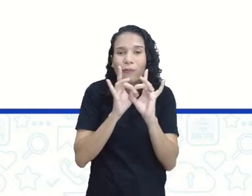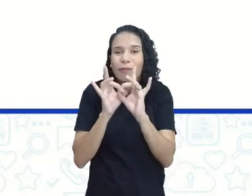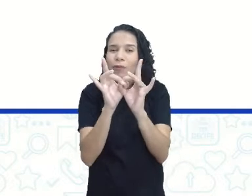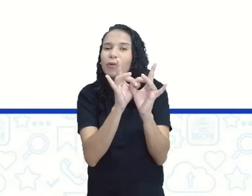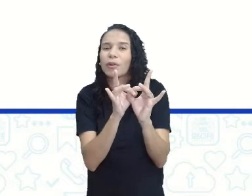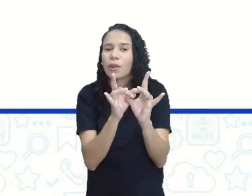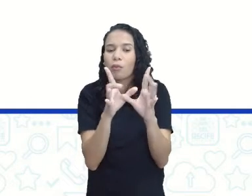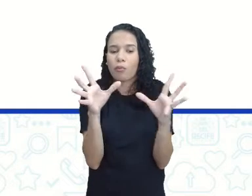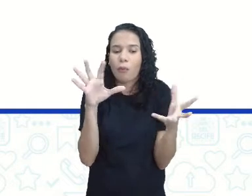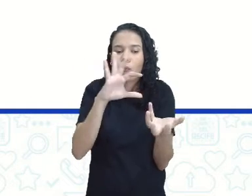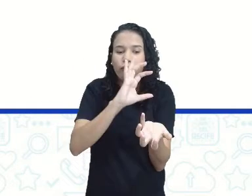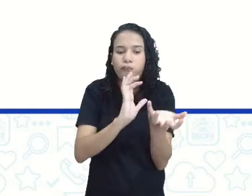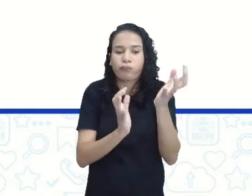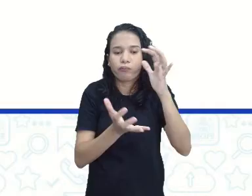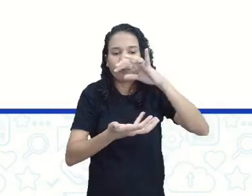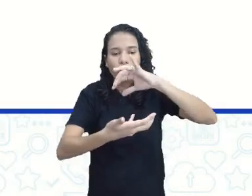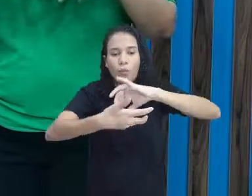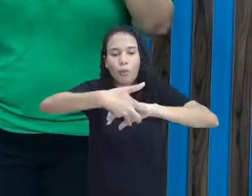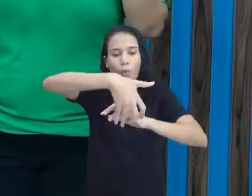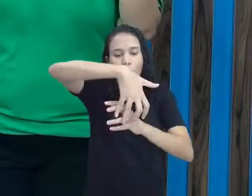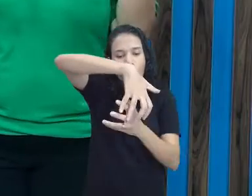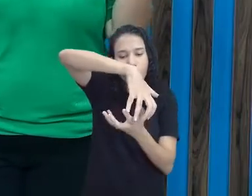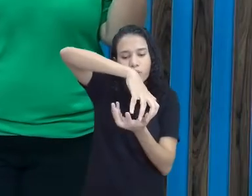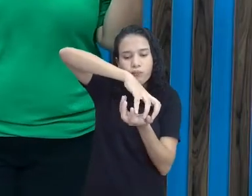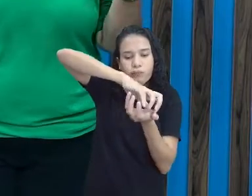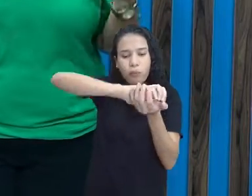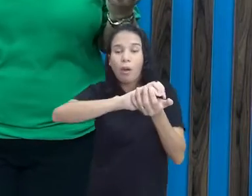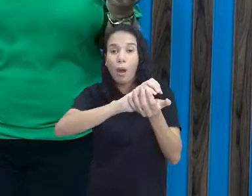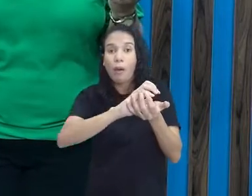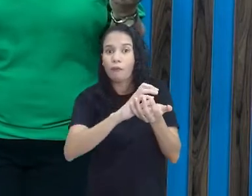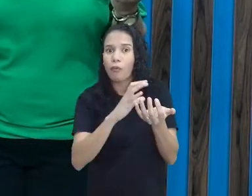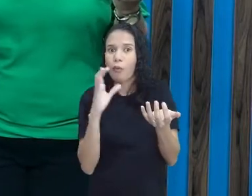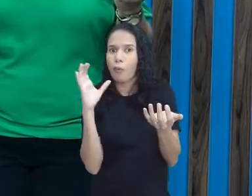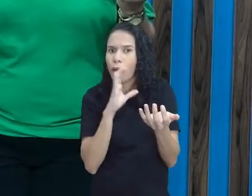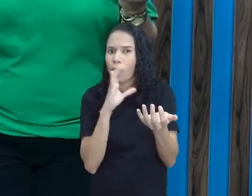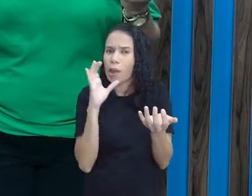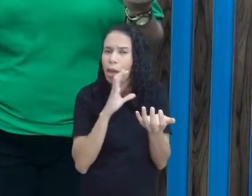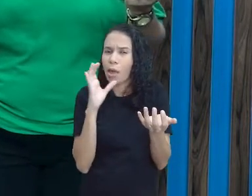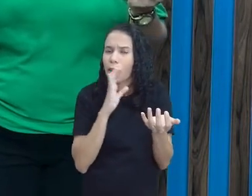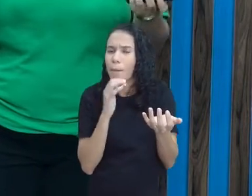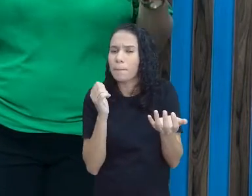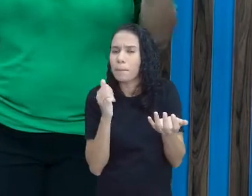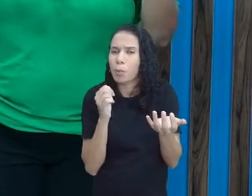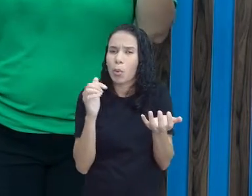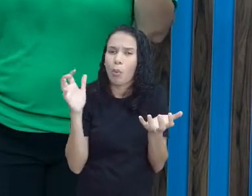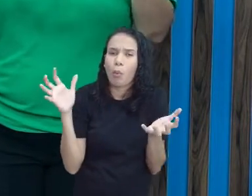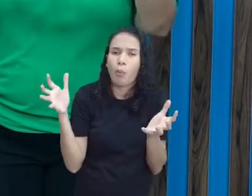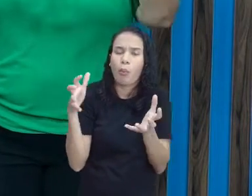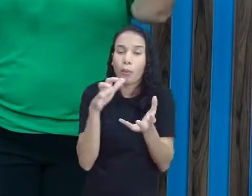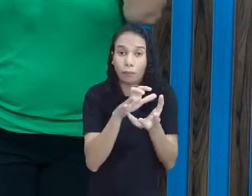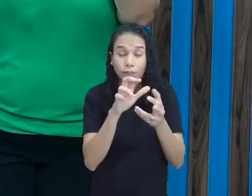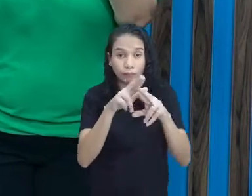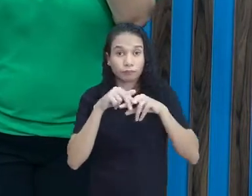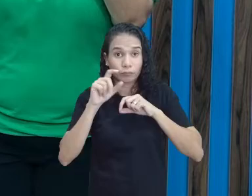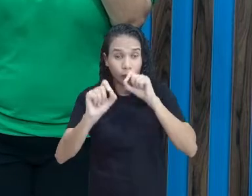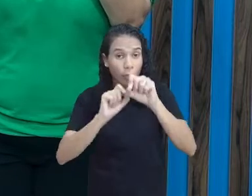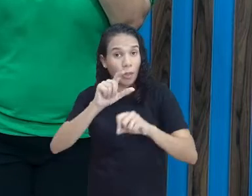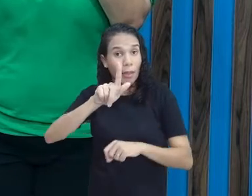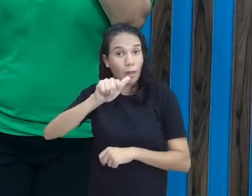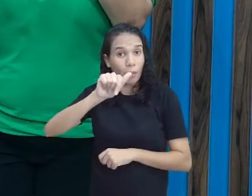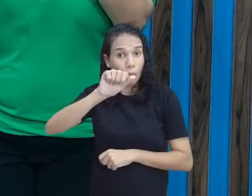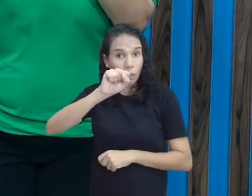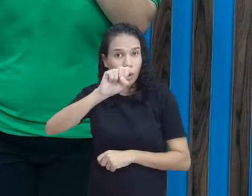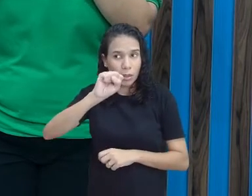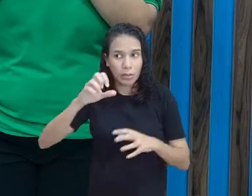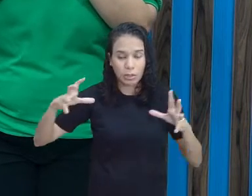numa coisa só, vão se aquecendo aos pouquinhos, tá, gente? Então, ó, esses gases se